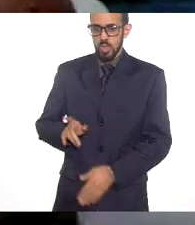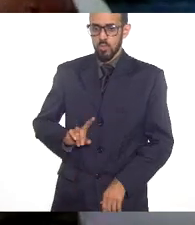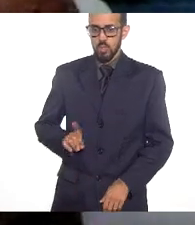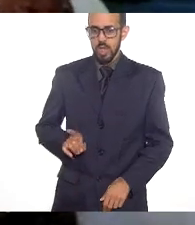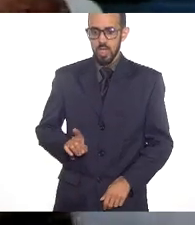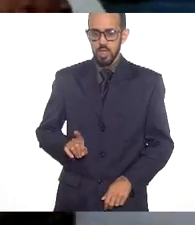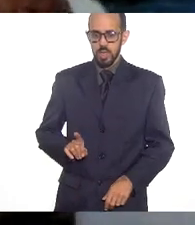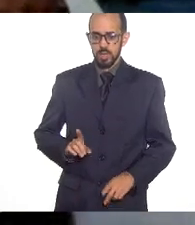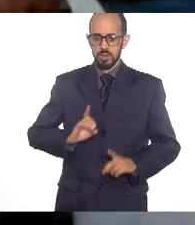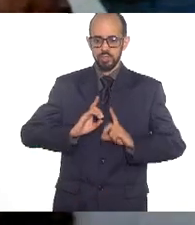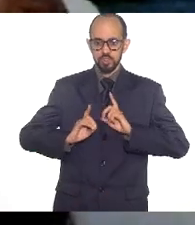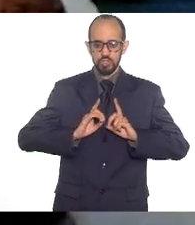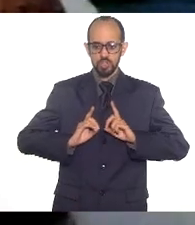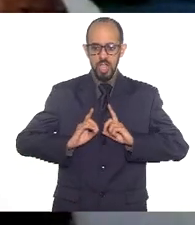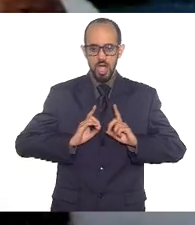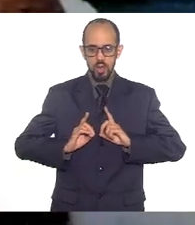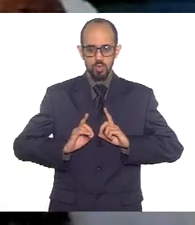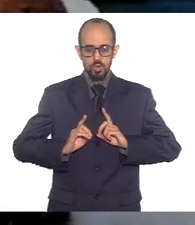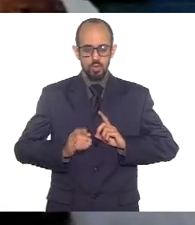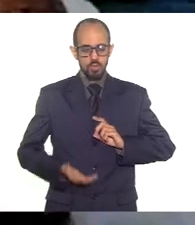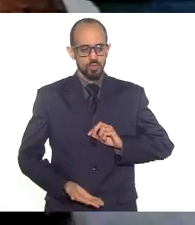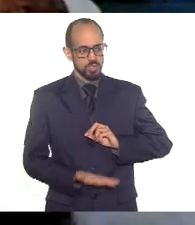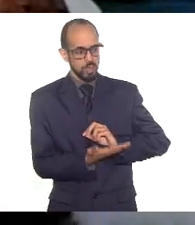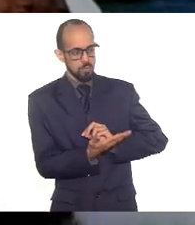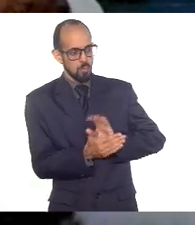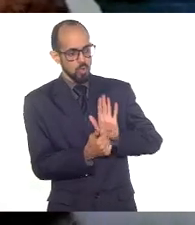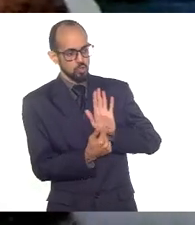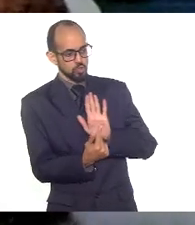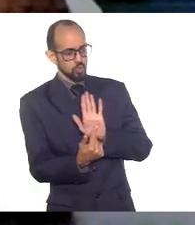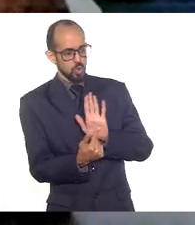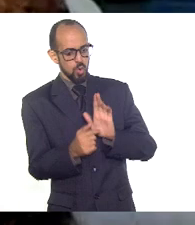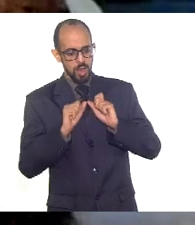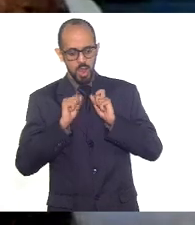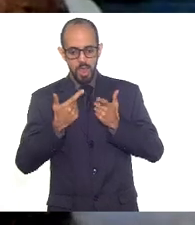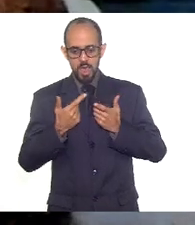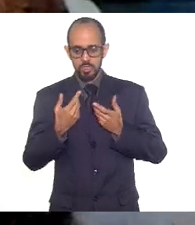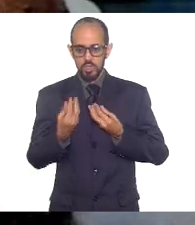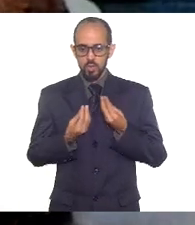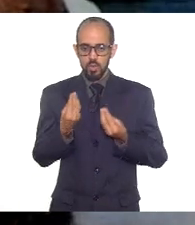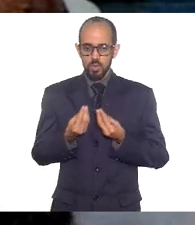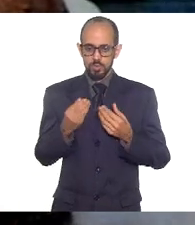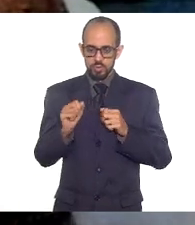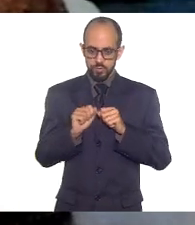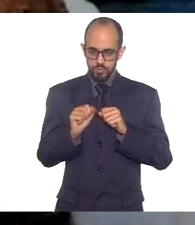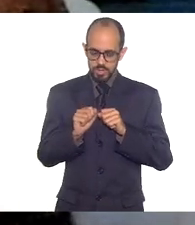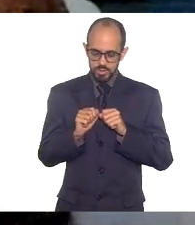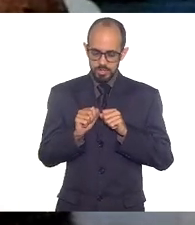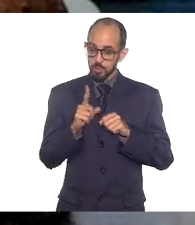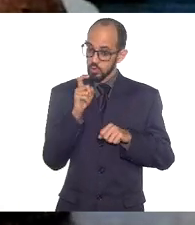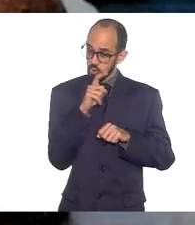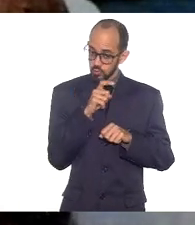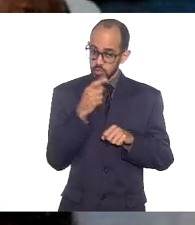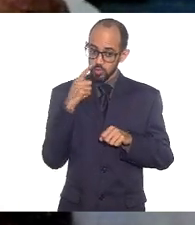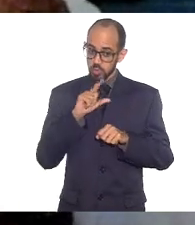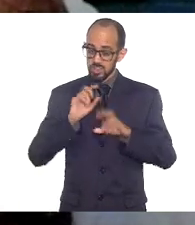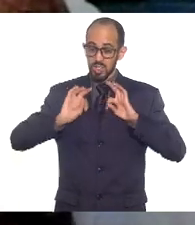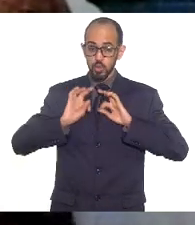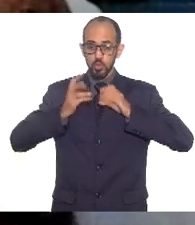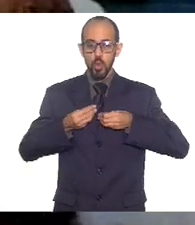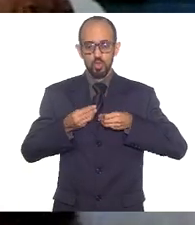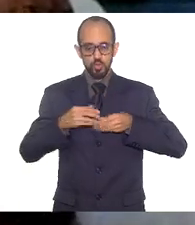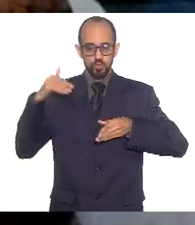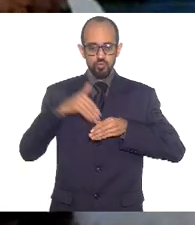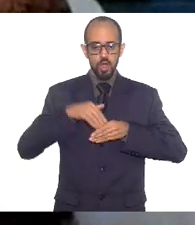você mostrou a nessa casa como se faz é tão difícil conseguir a sua unanimidade e você